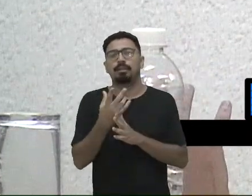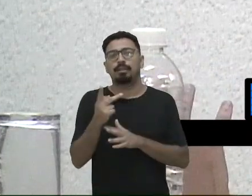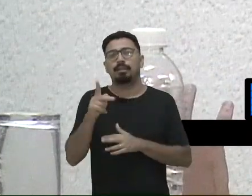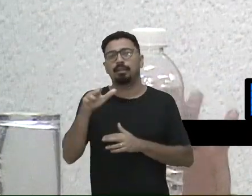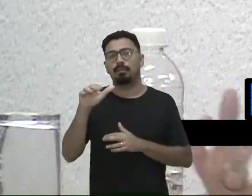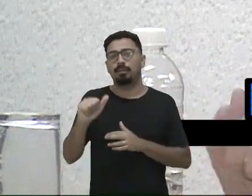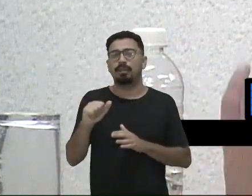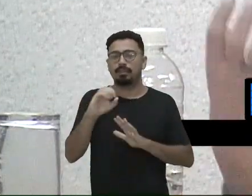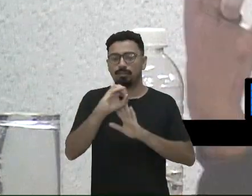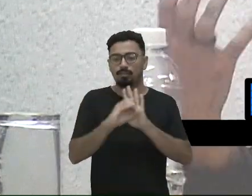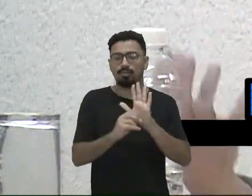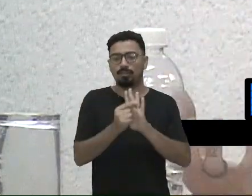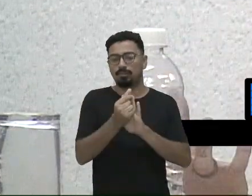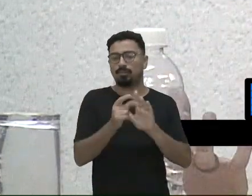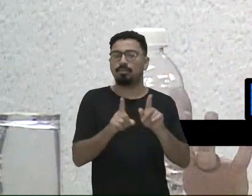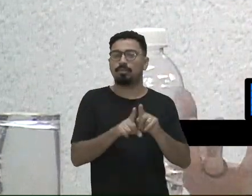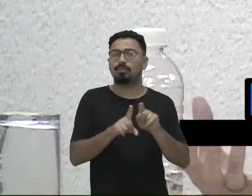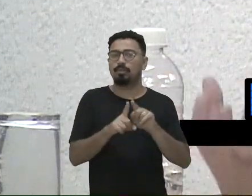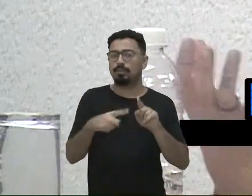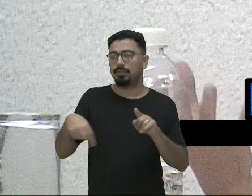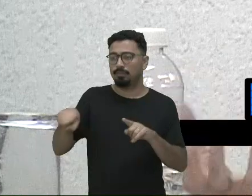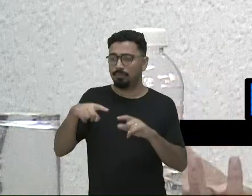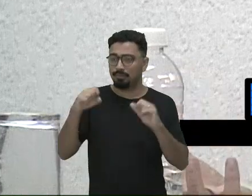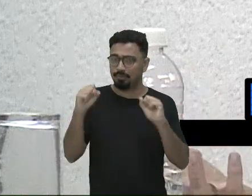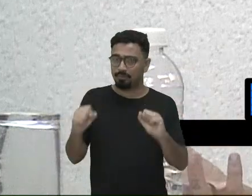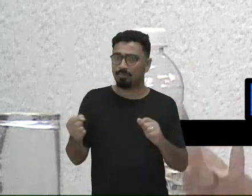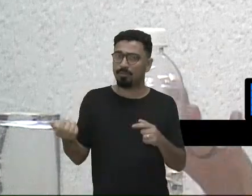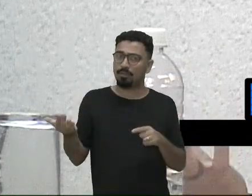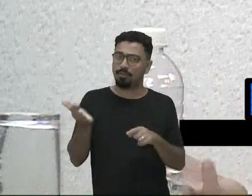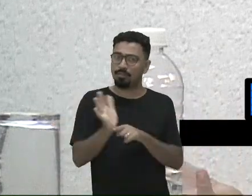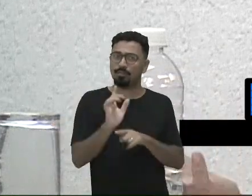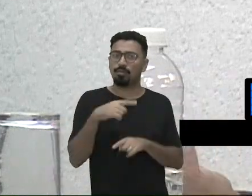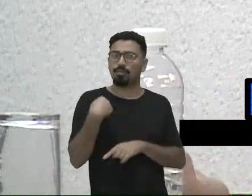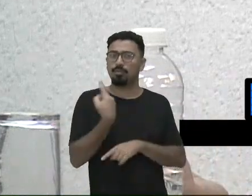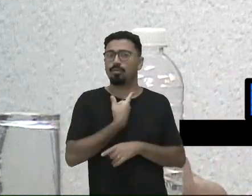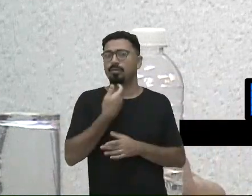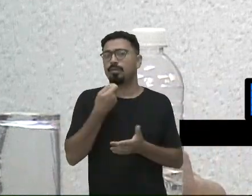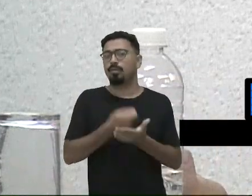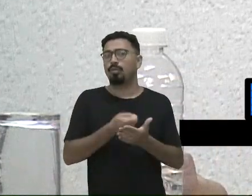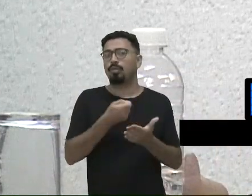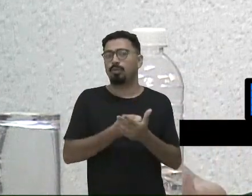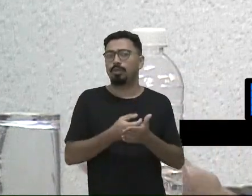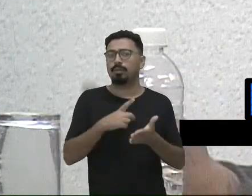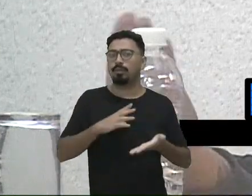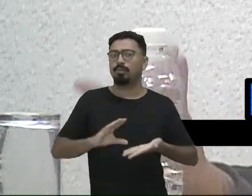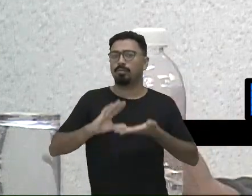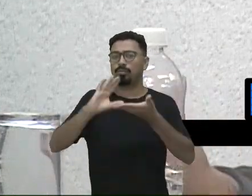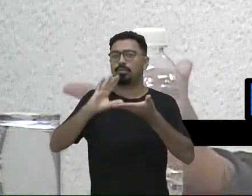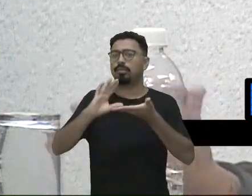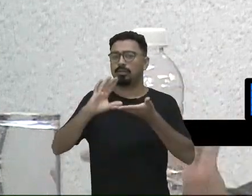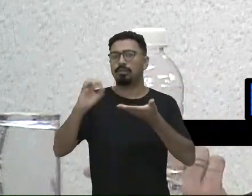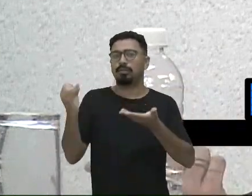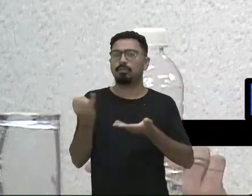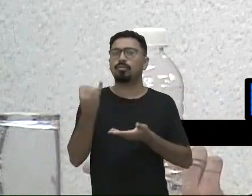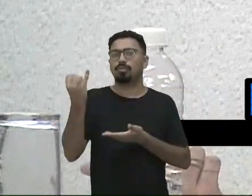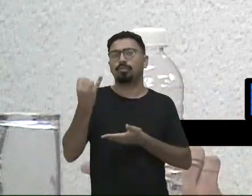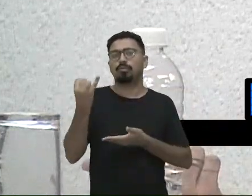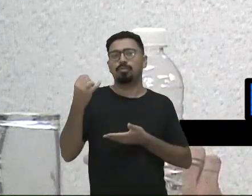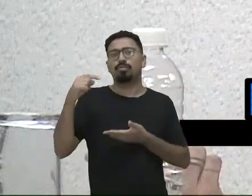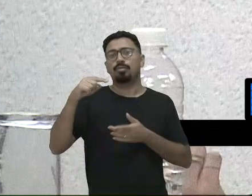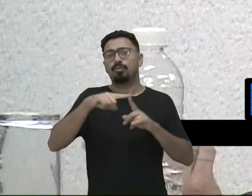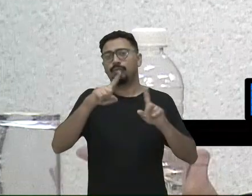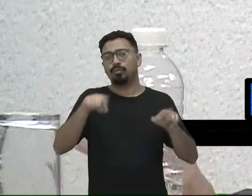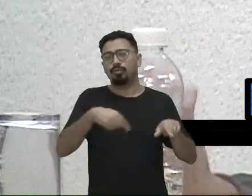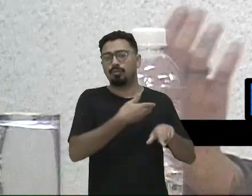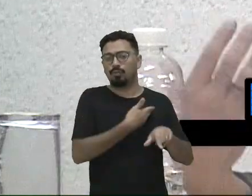essa casa e se vocês podem contribuir com a cobrança para esse conselho, que vai ser importante, inclusive, para os